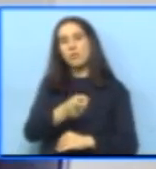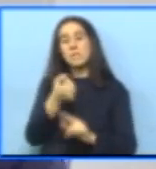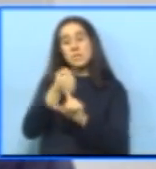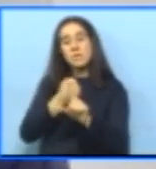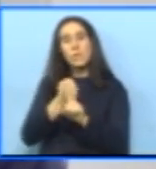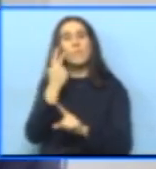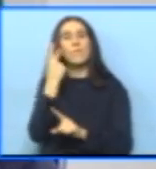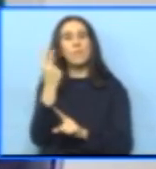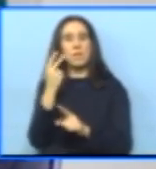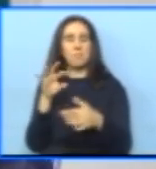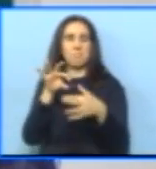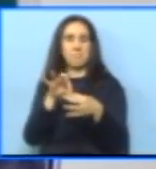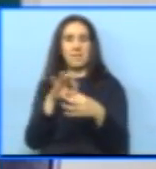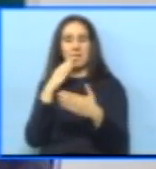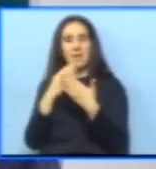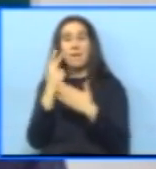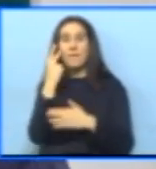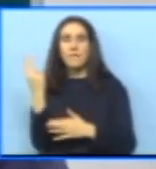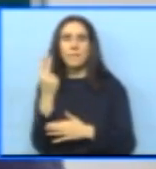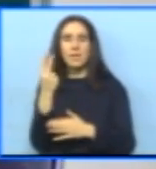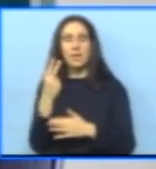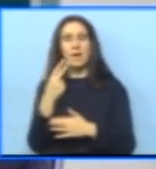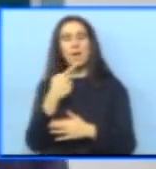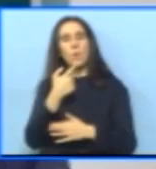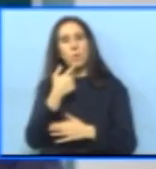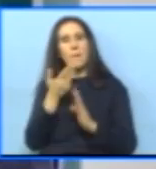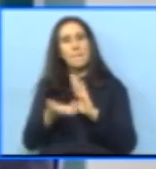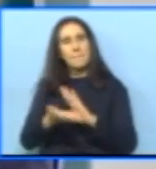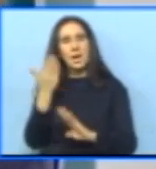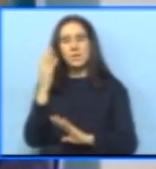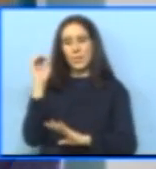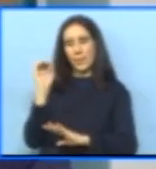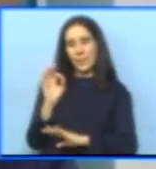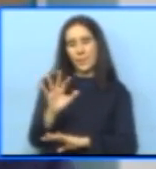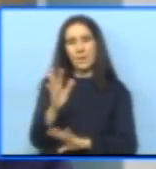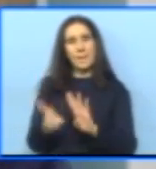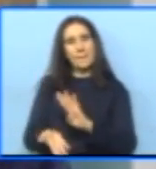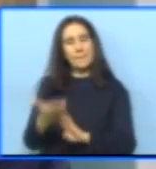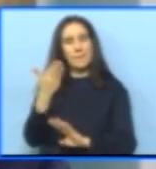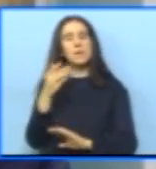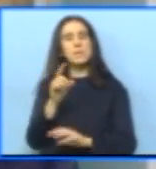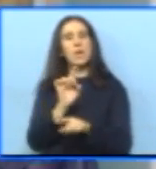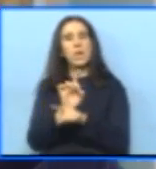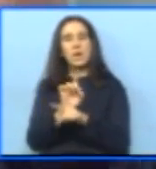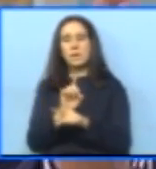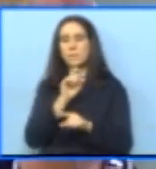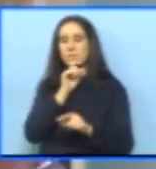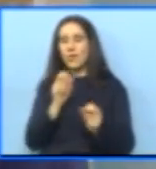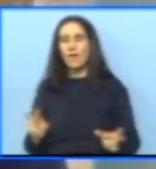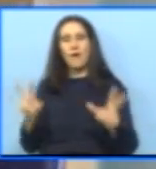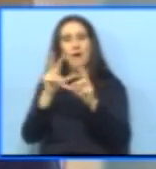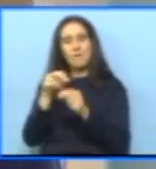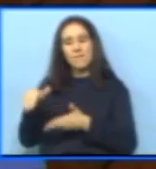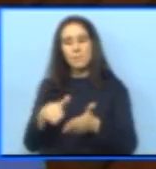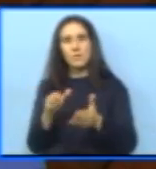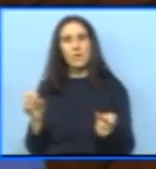da vida, para fazer essa vida mais intensa, mais iluminada, para mostrar novas possibilidades, novos